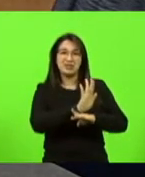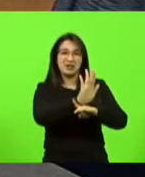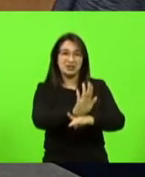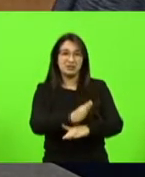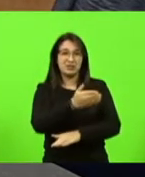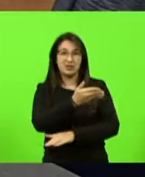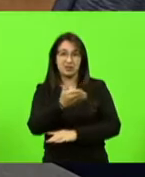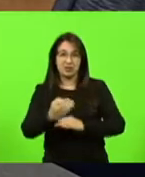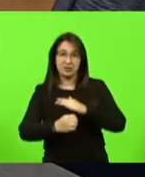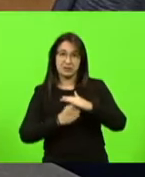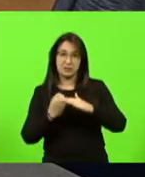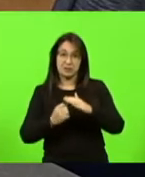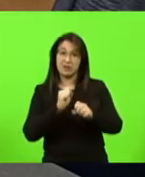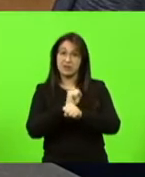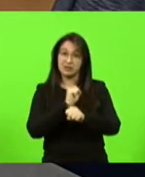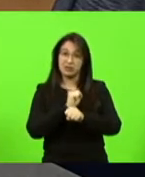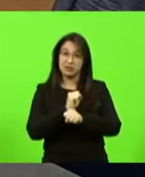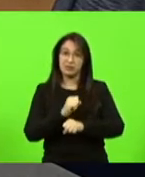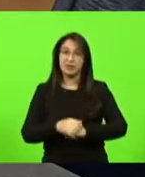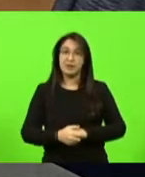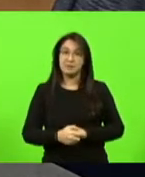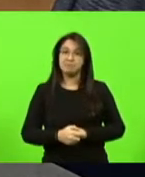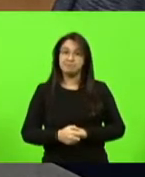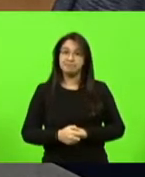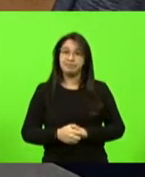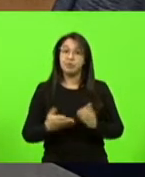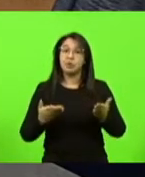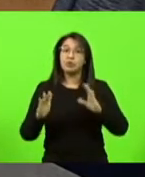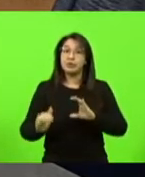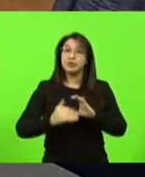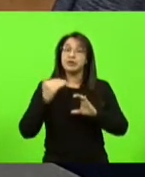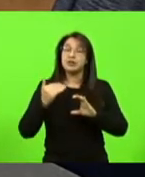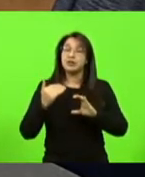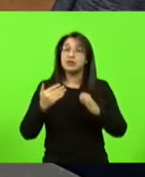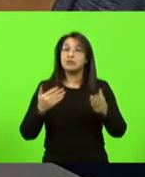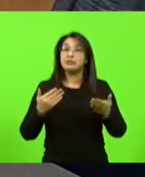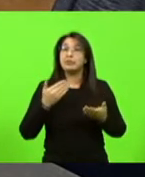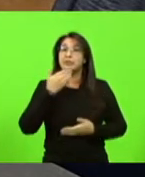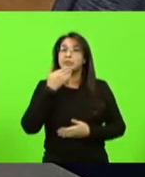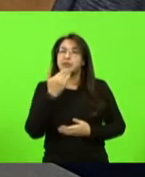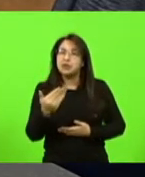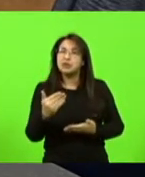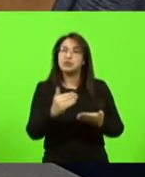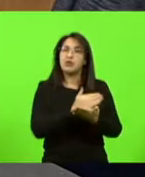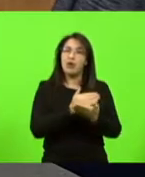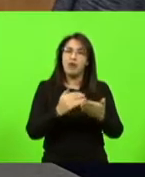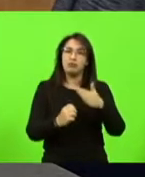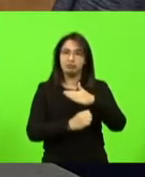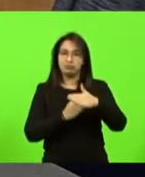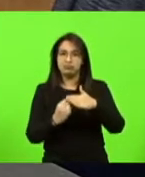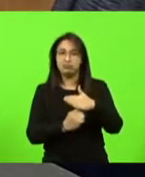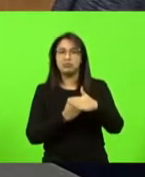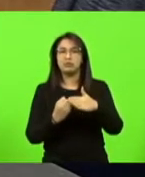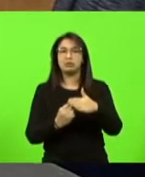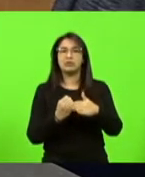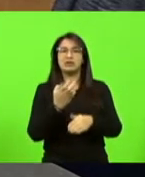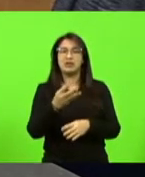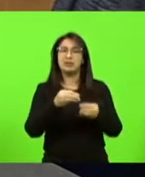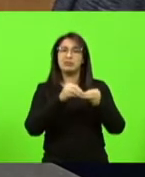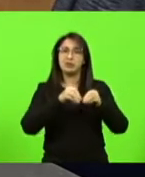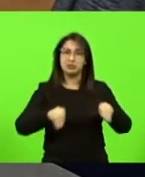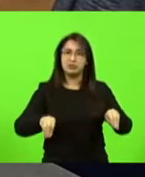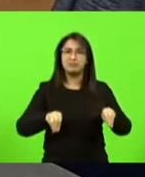esse projeto. Hoje mesmo recebi o pedido e a manifestação de alguns empresários que, afetados pela